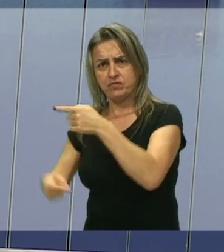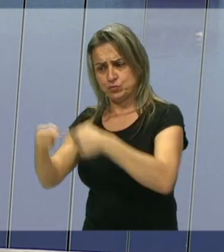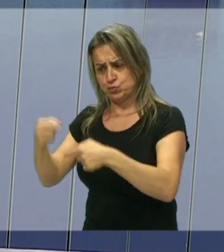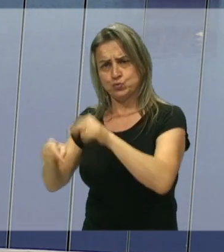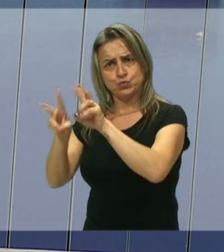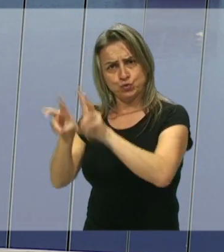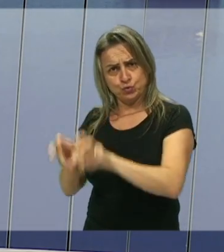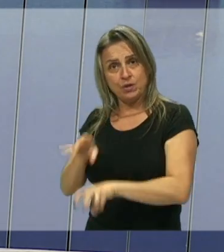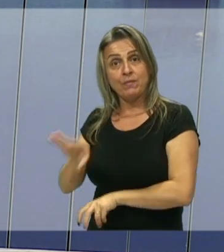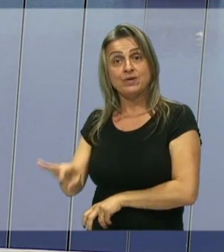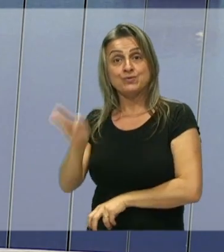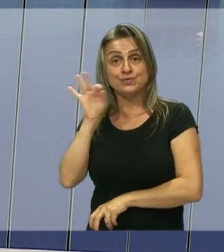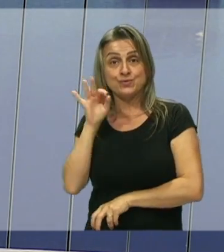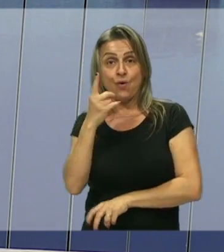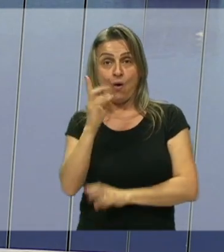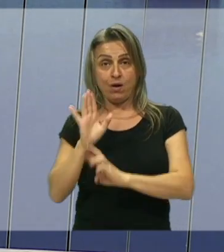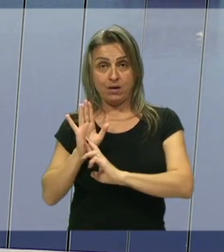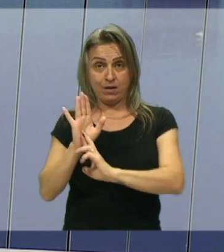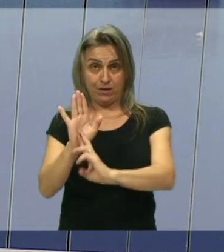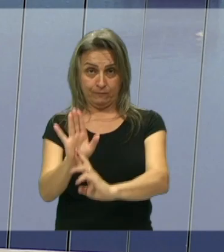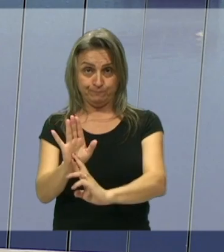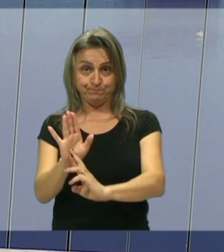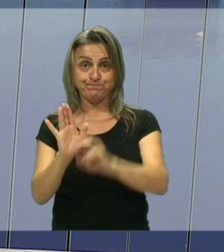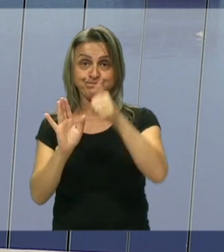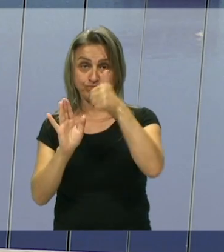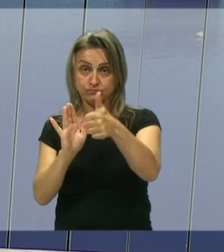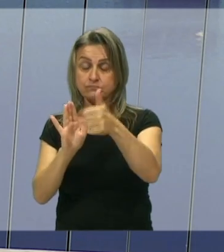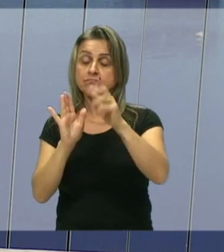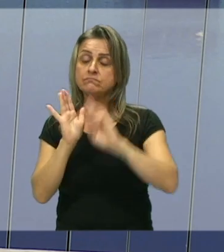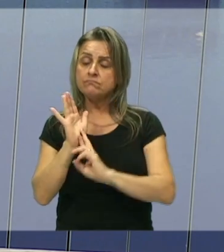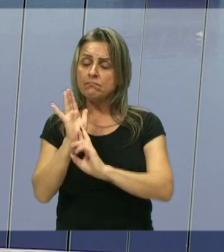esses representantes vão para